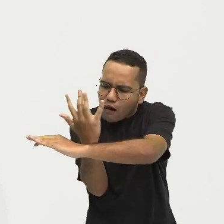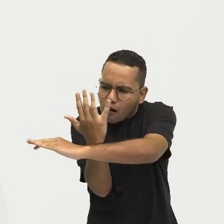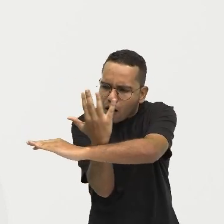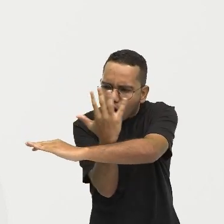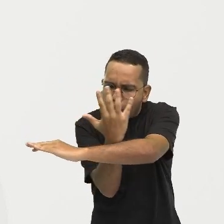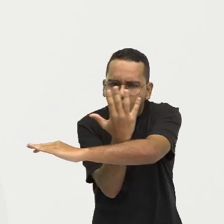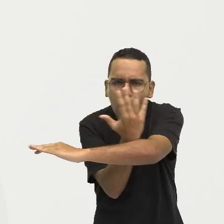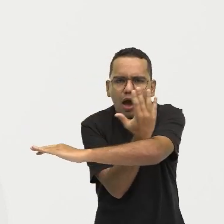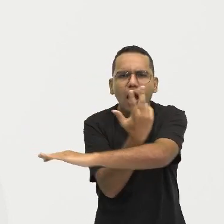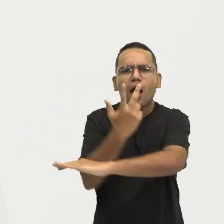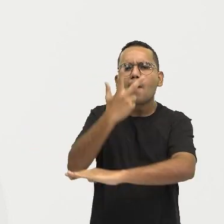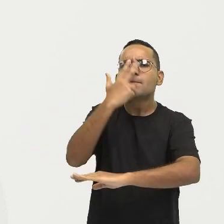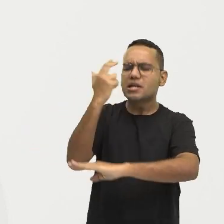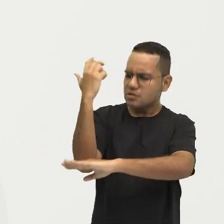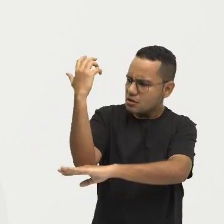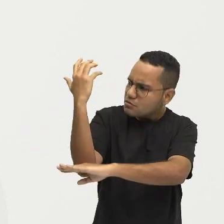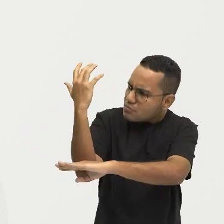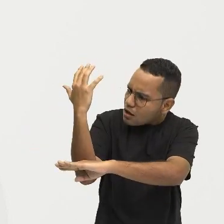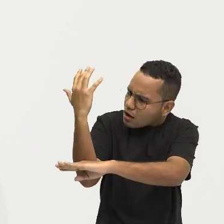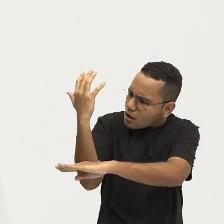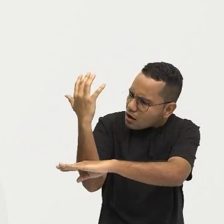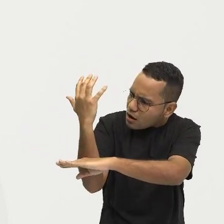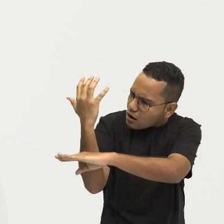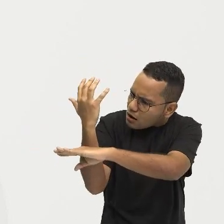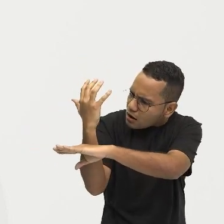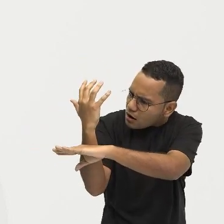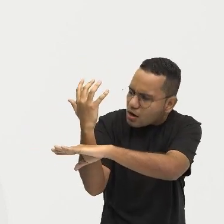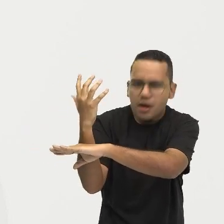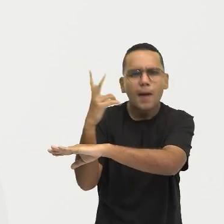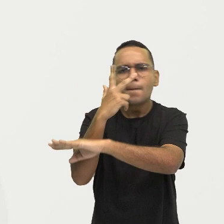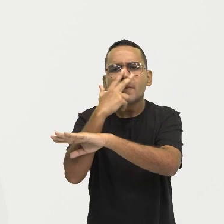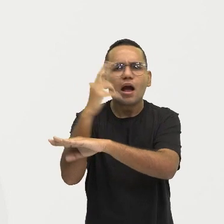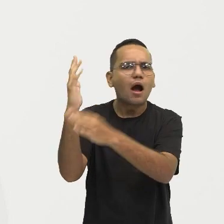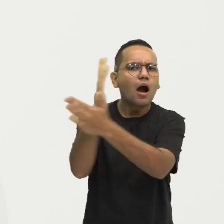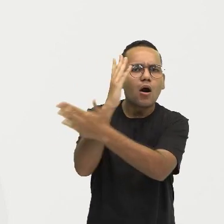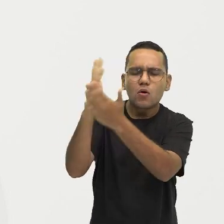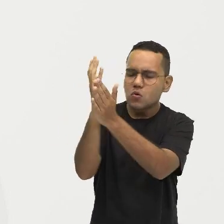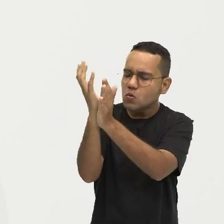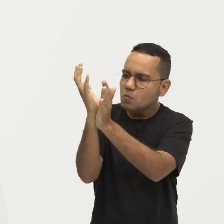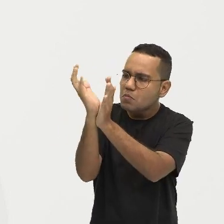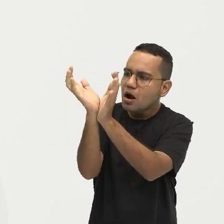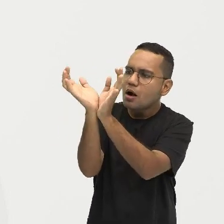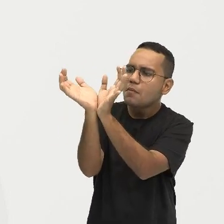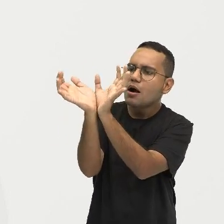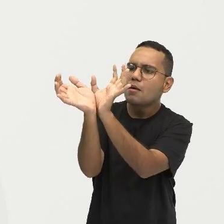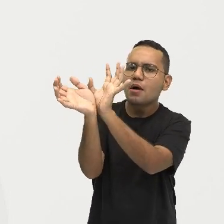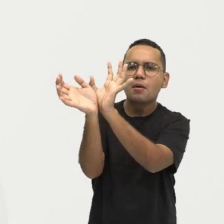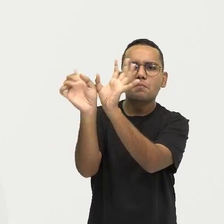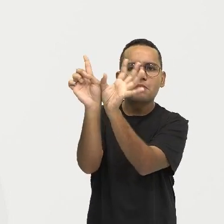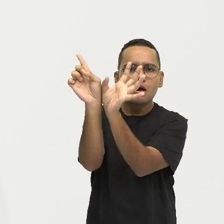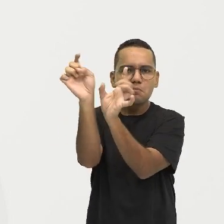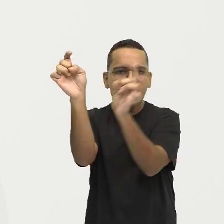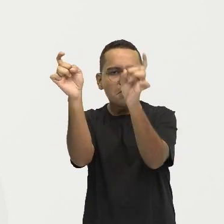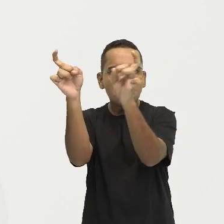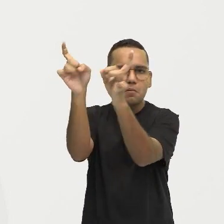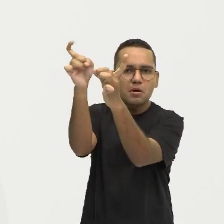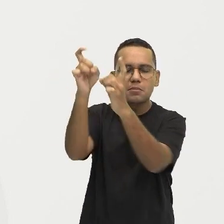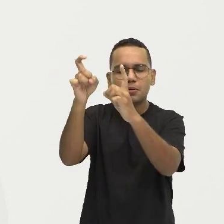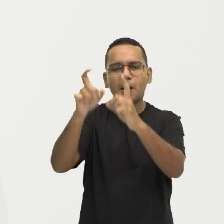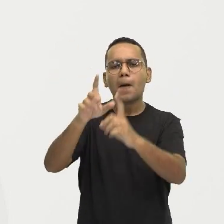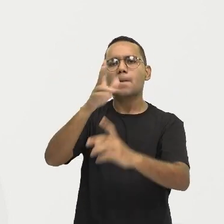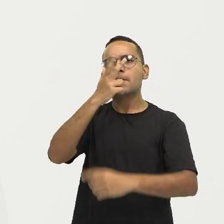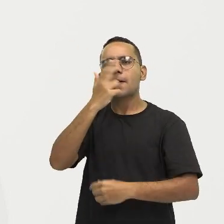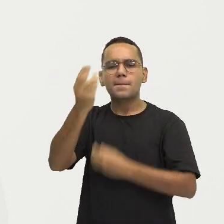de pequeno porte, né? Os galhos são ali um pouco retorcidos, como a gente pode observar, né? Então, não tem ali